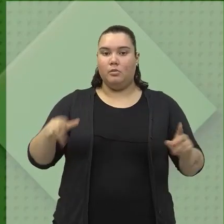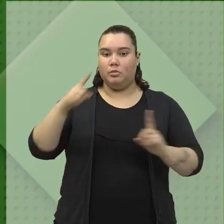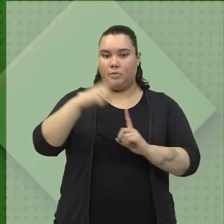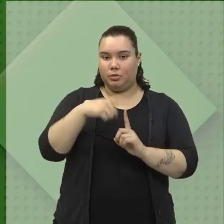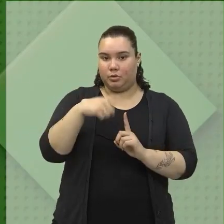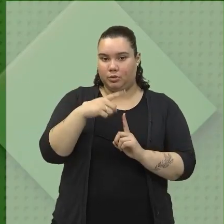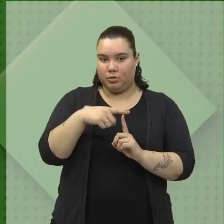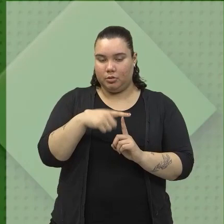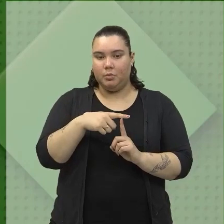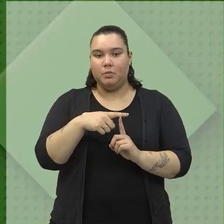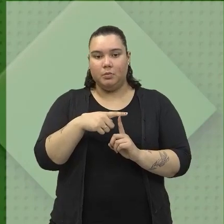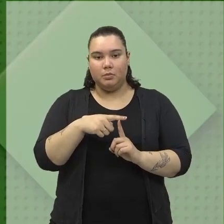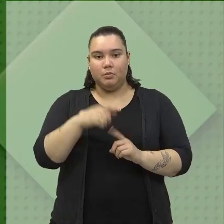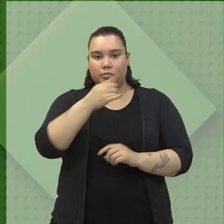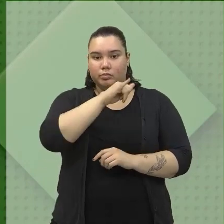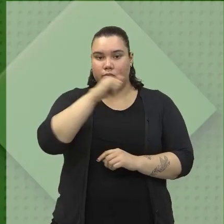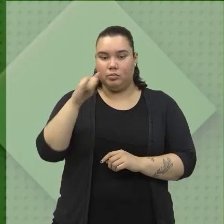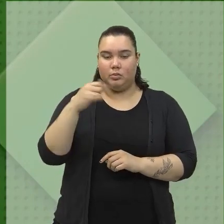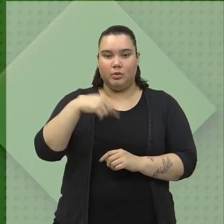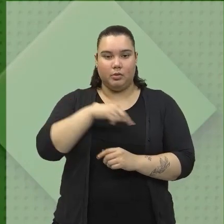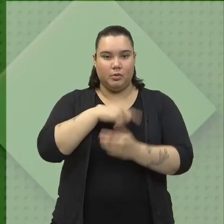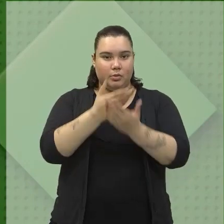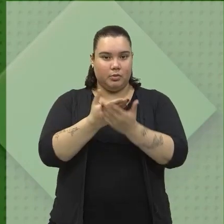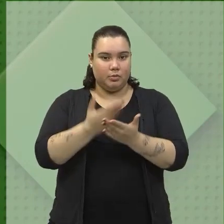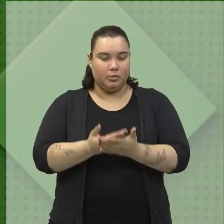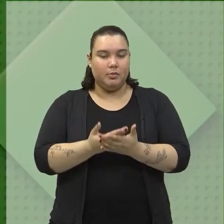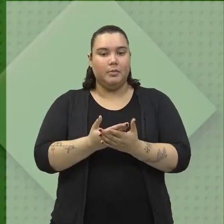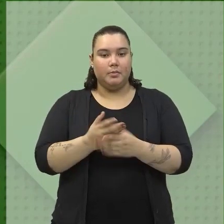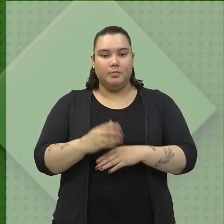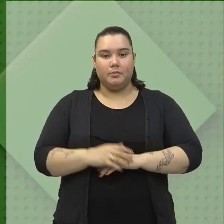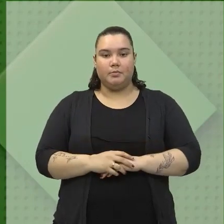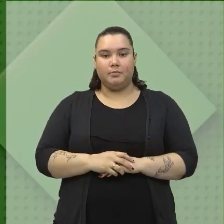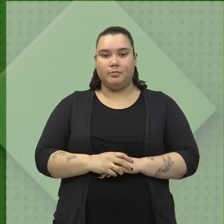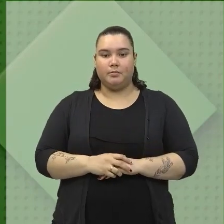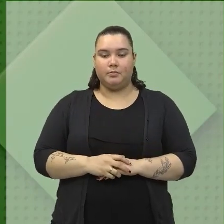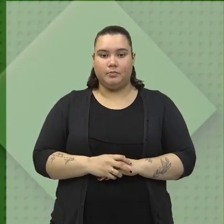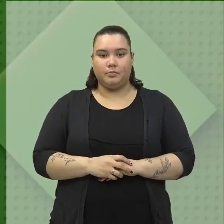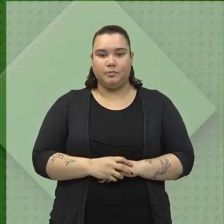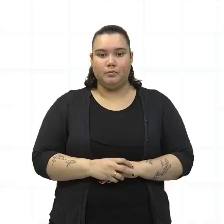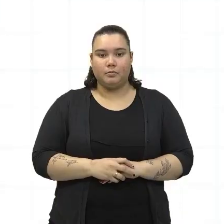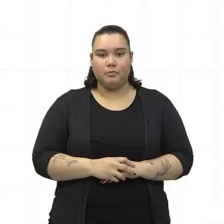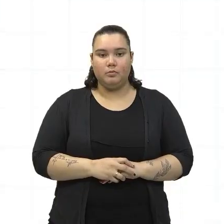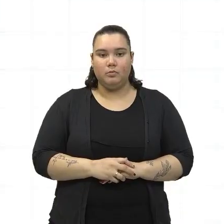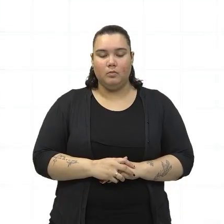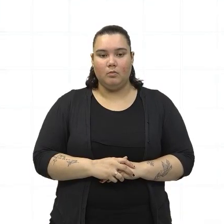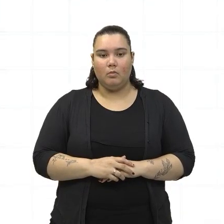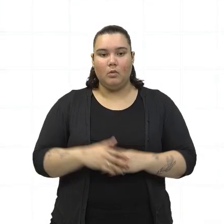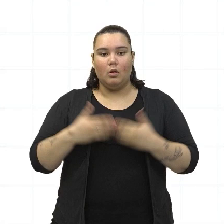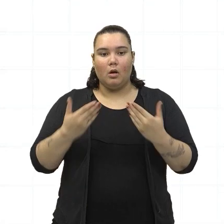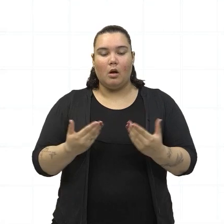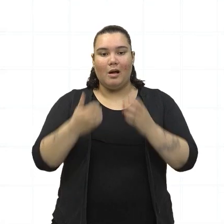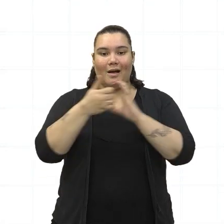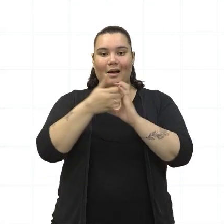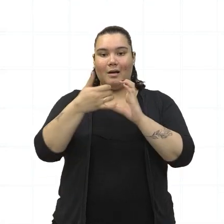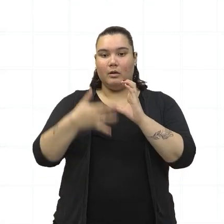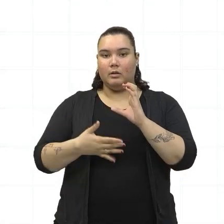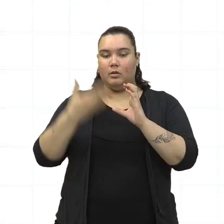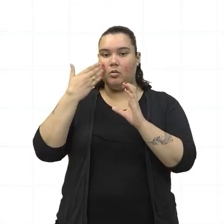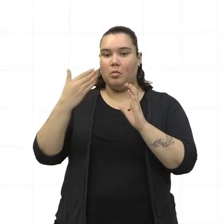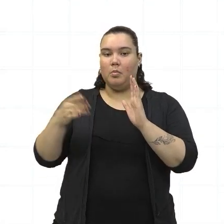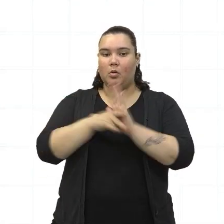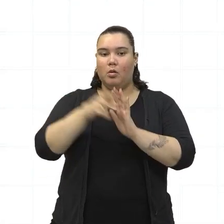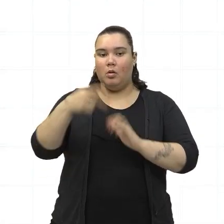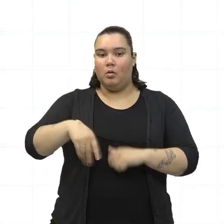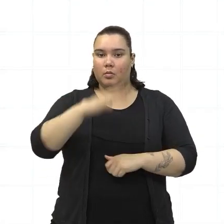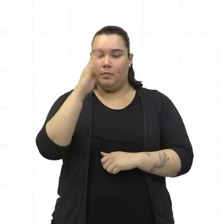usinas diferenciadas de eletricidade, como a gente pôde observar nessa informação aí do nosso texto. Mas vamos ver agora um pouco da composição da matriz